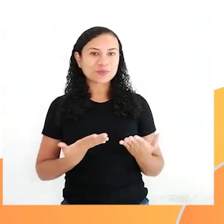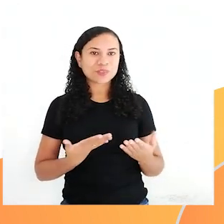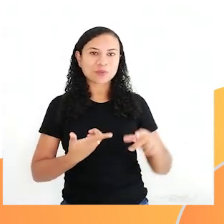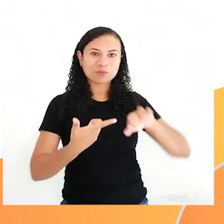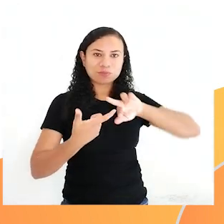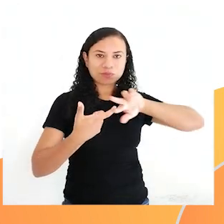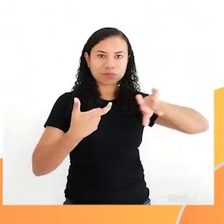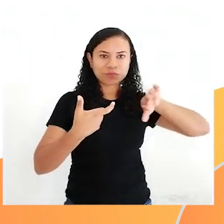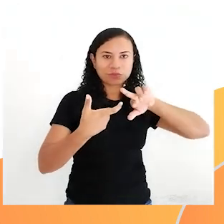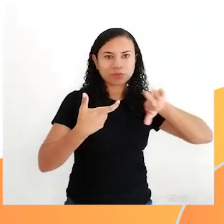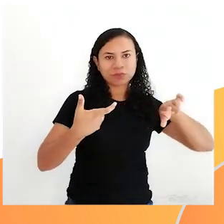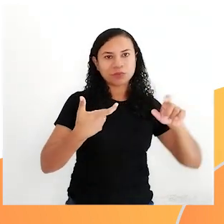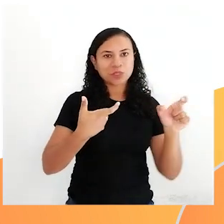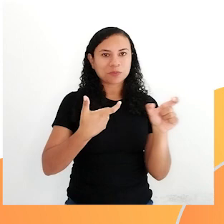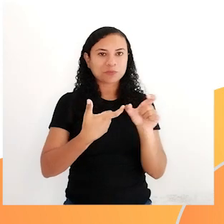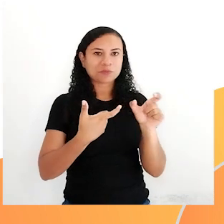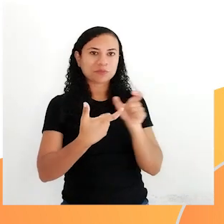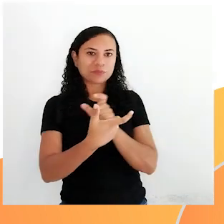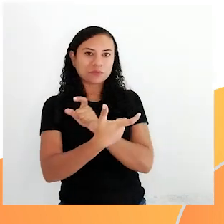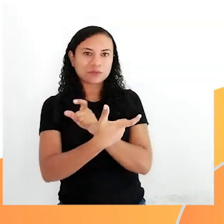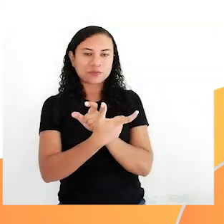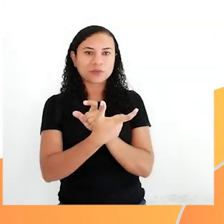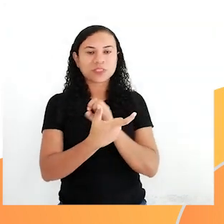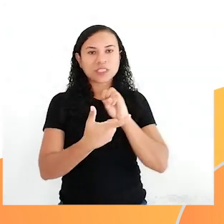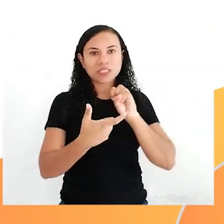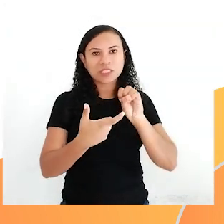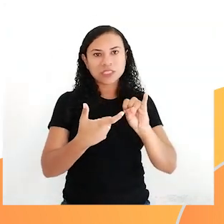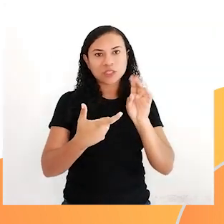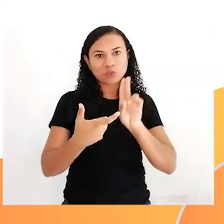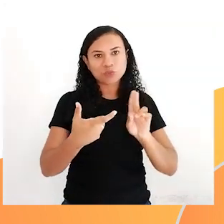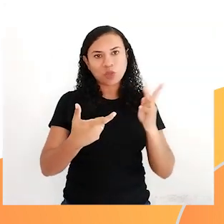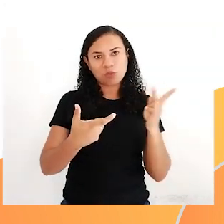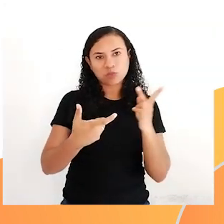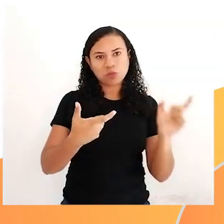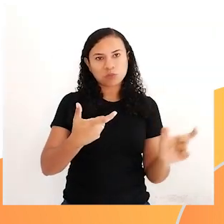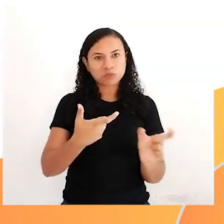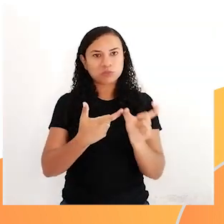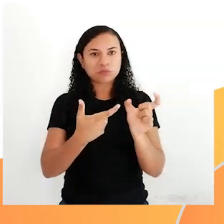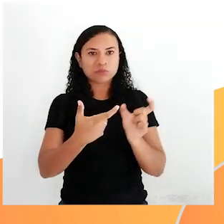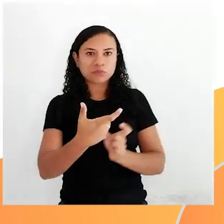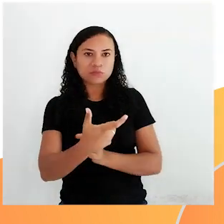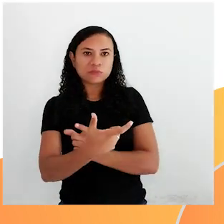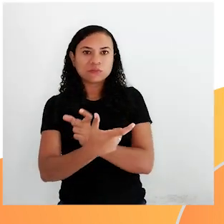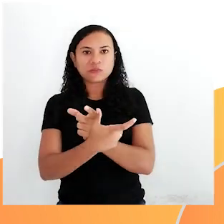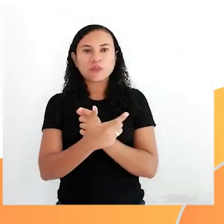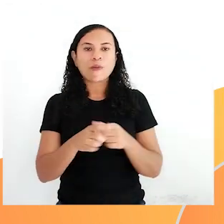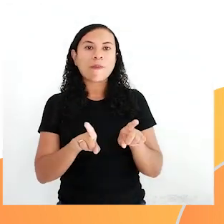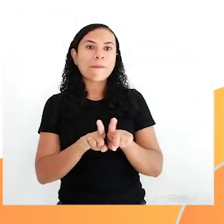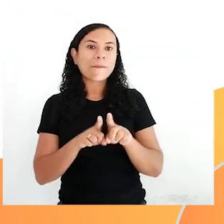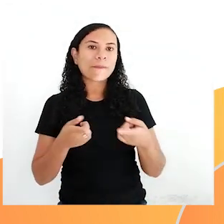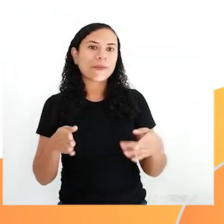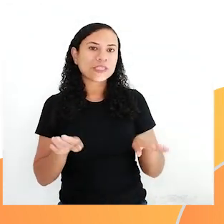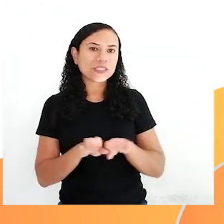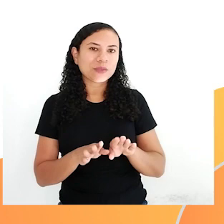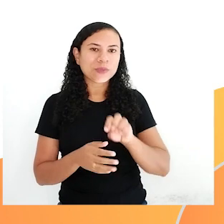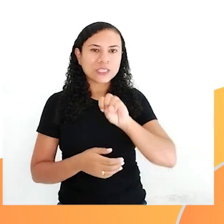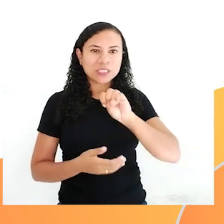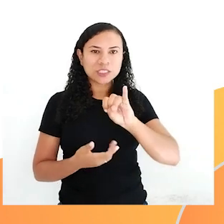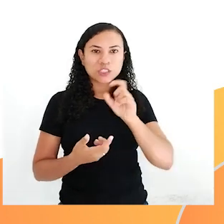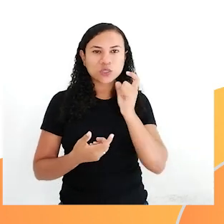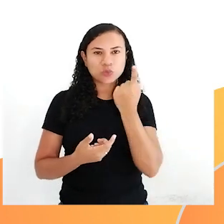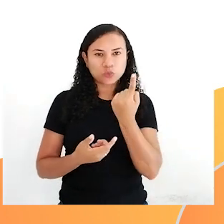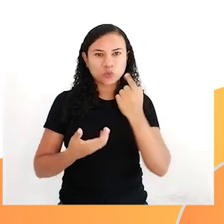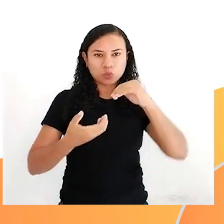e sufixal, há o acréscimo de 2 afixos para formar a nova palavra, mas, caso um deles seja